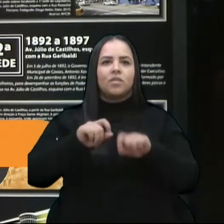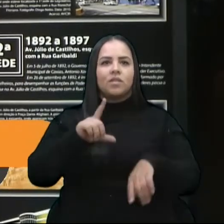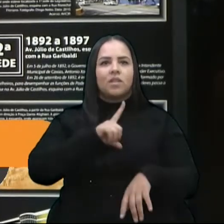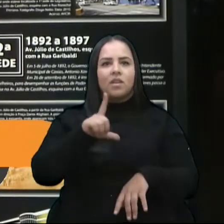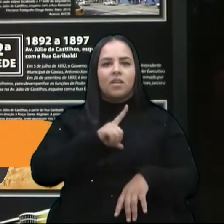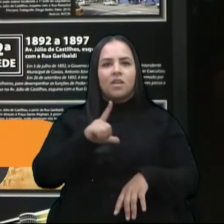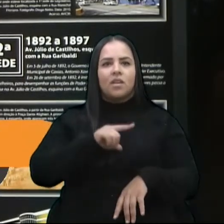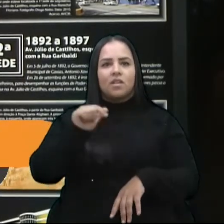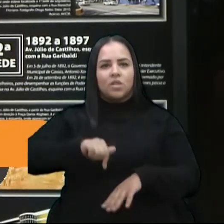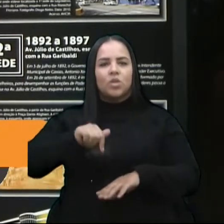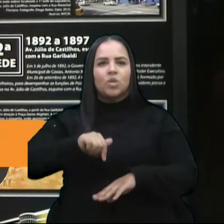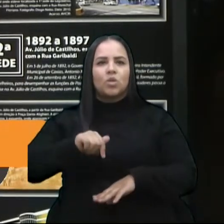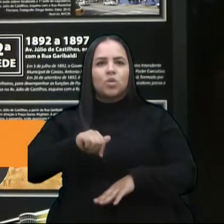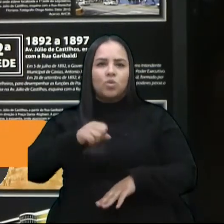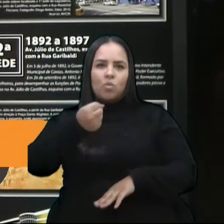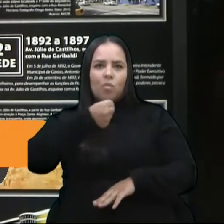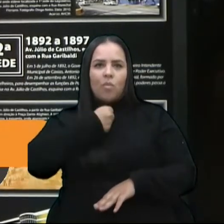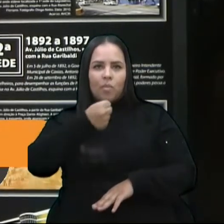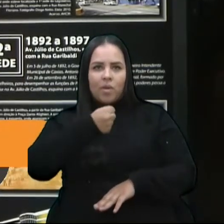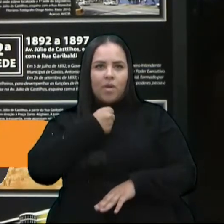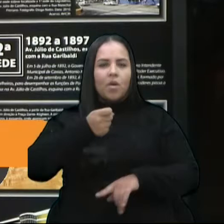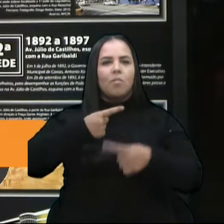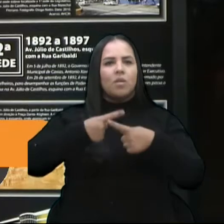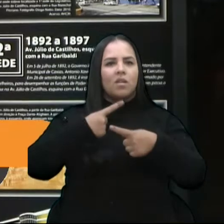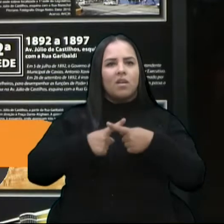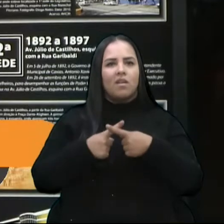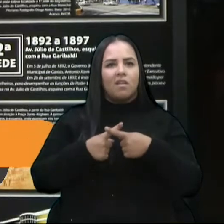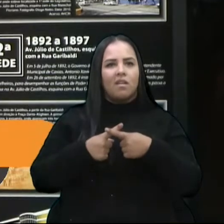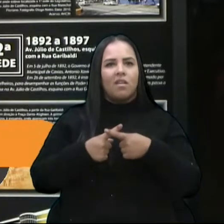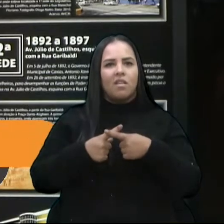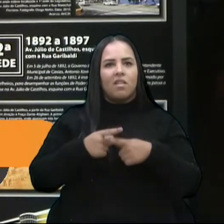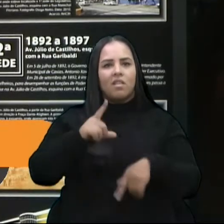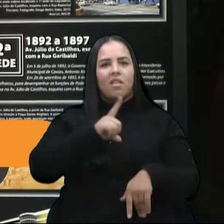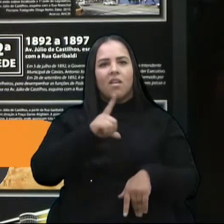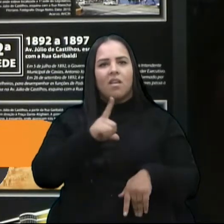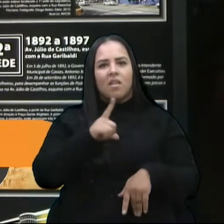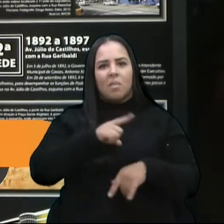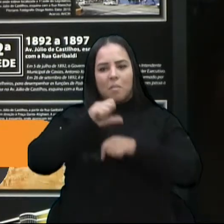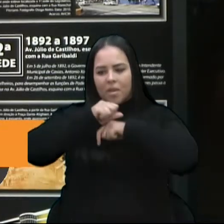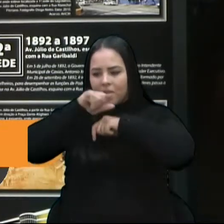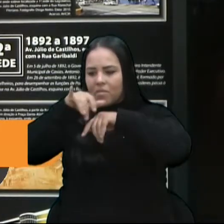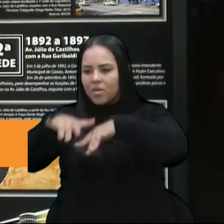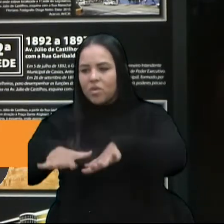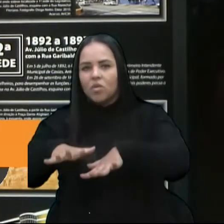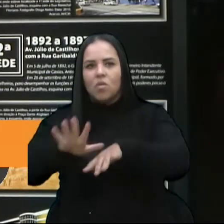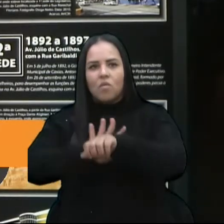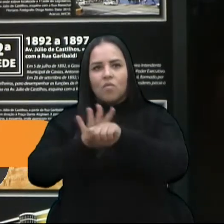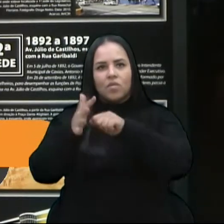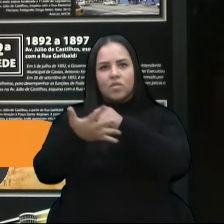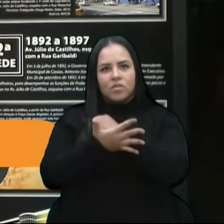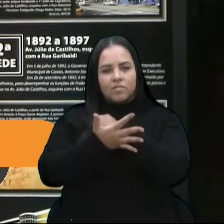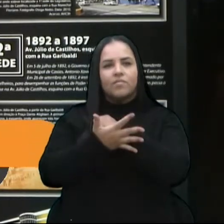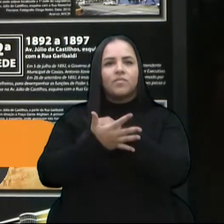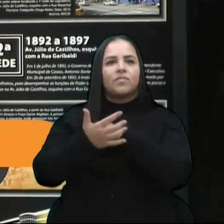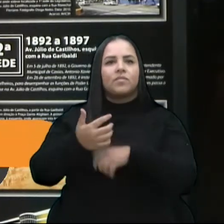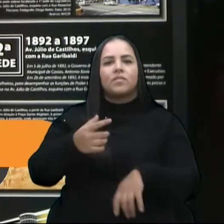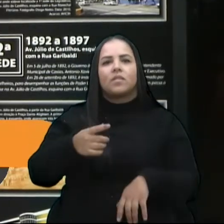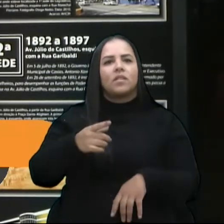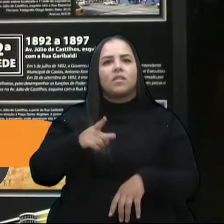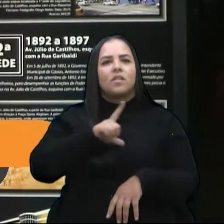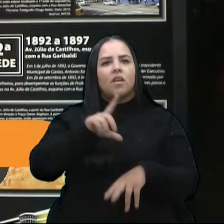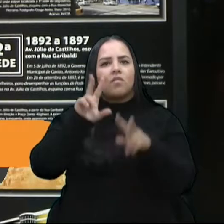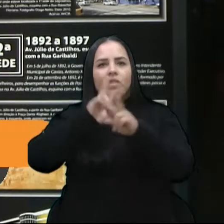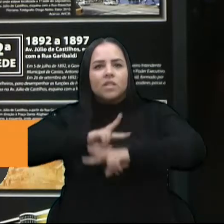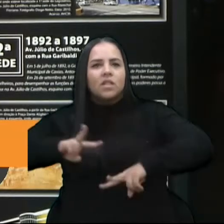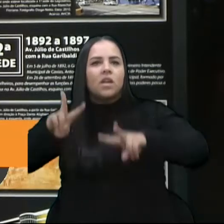jornalismo propriamente dito na cobertura da pandemia da Covid-19, e aí o olhar também,